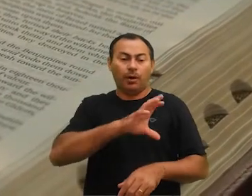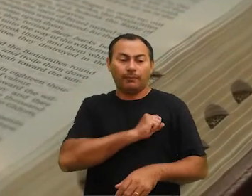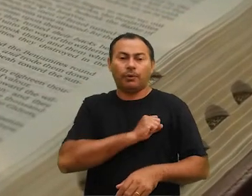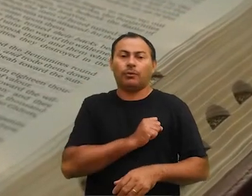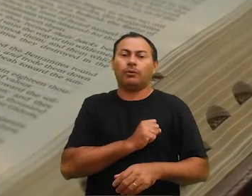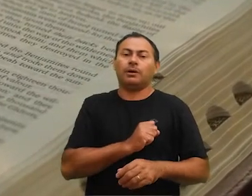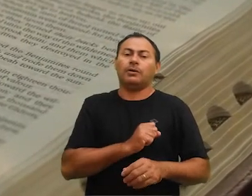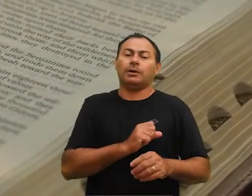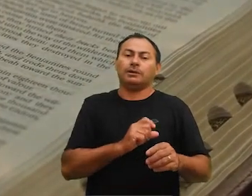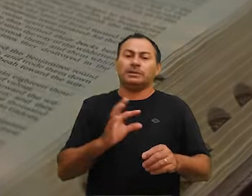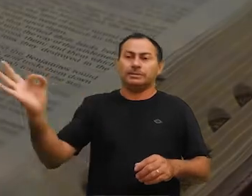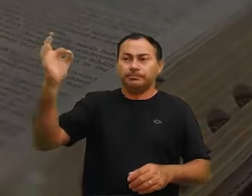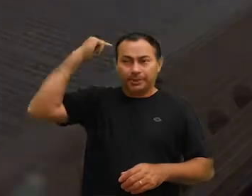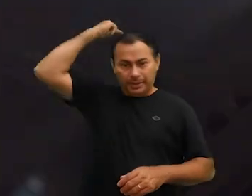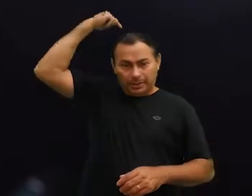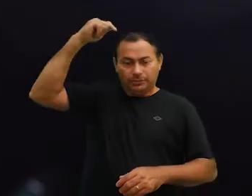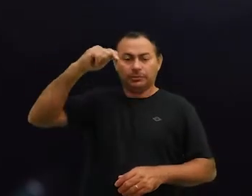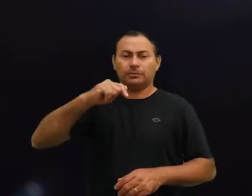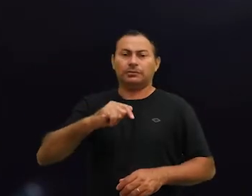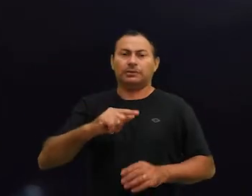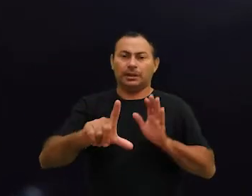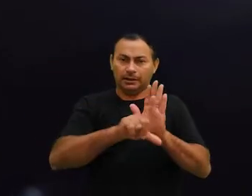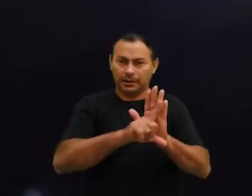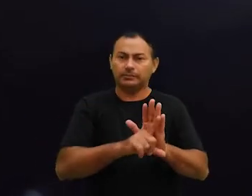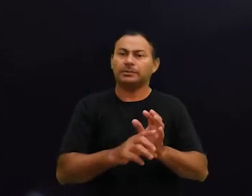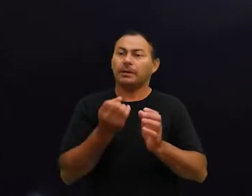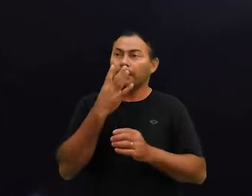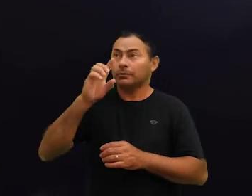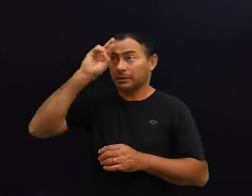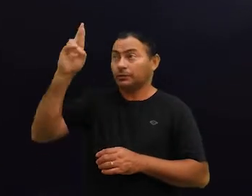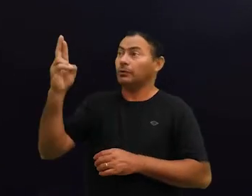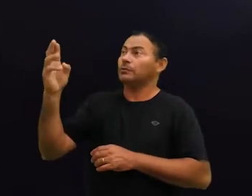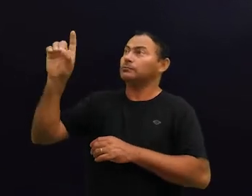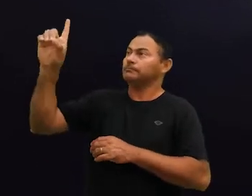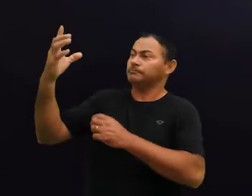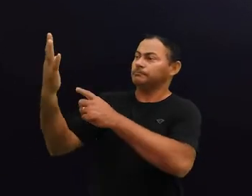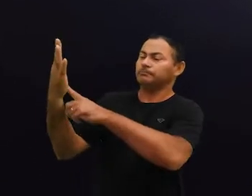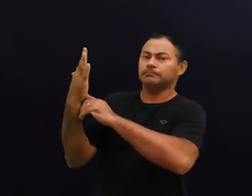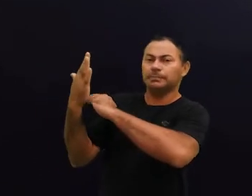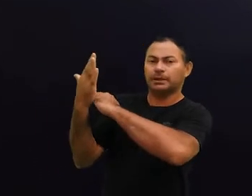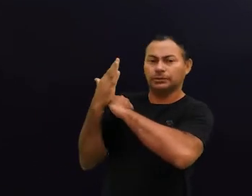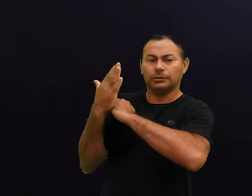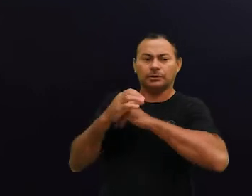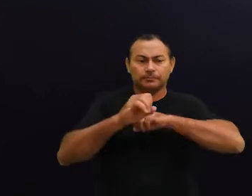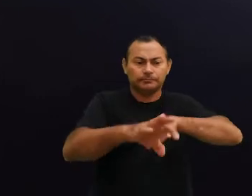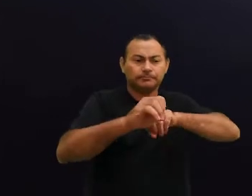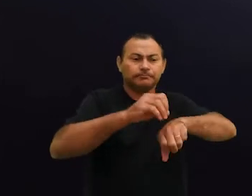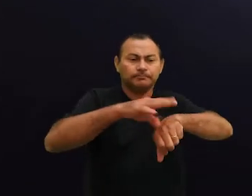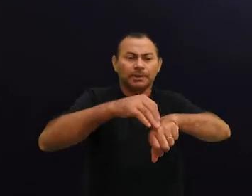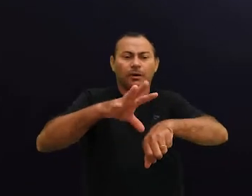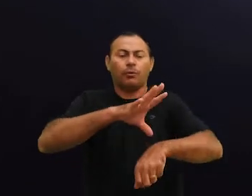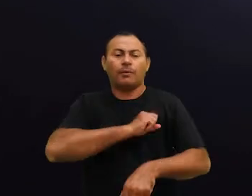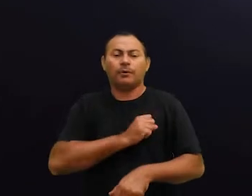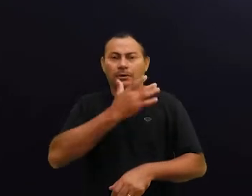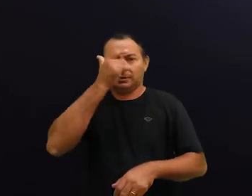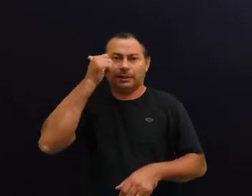é o espírito da lei. E que bom que o Senhor Deus me ajudou a passar as coisas com amor